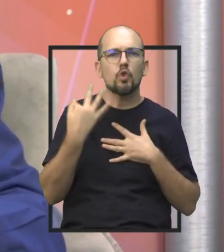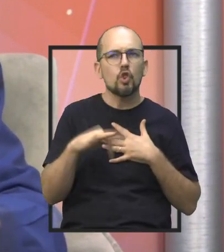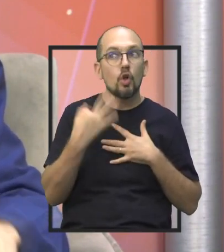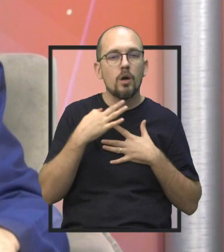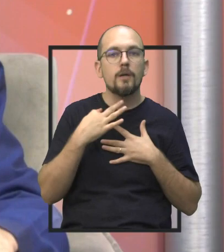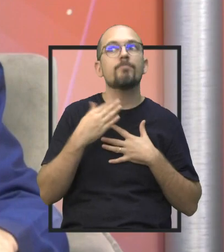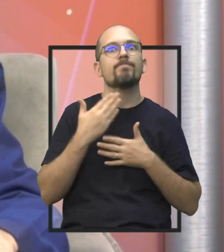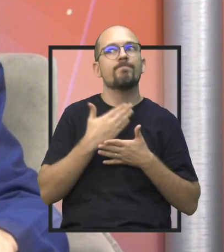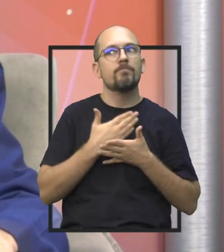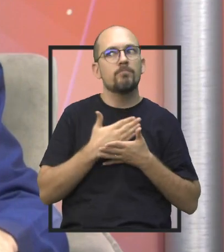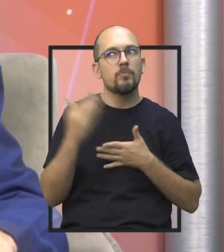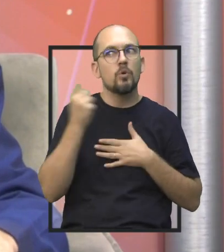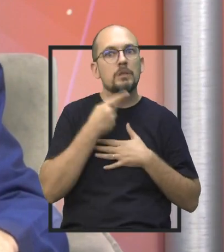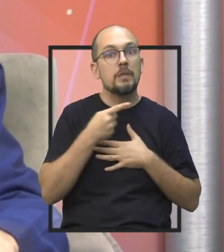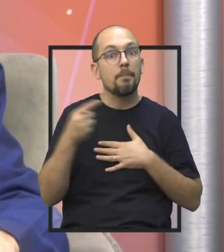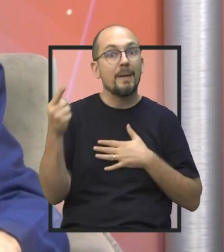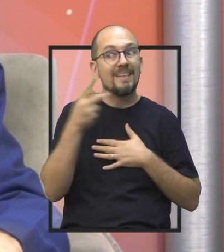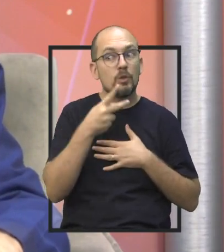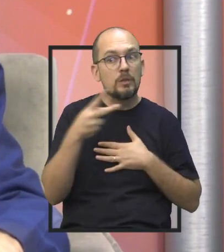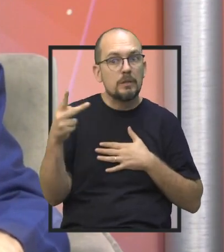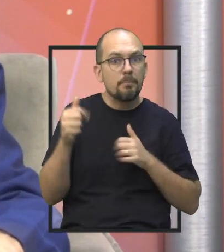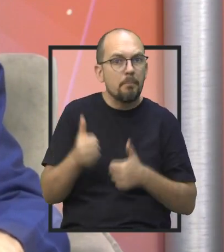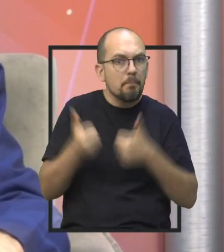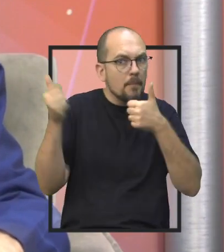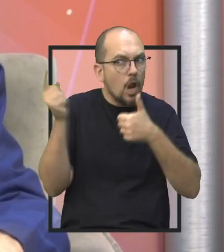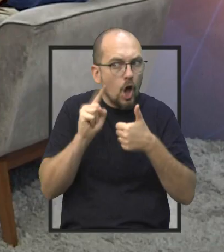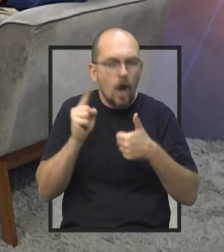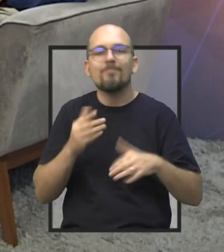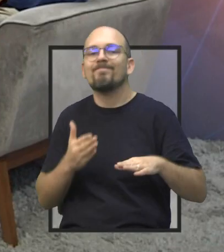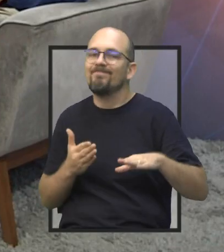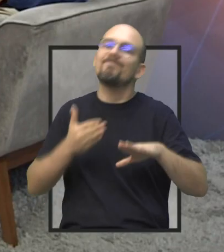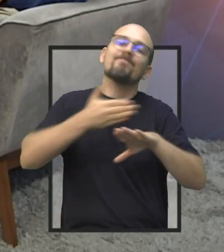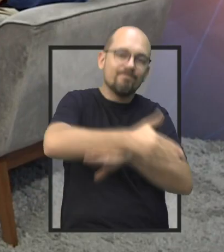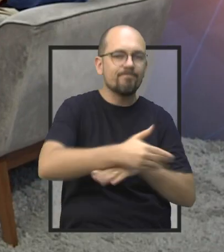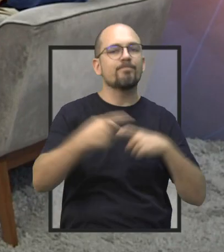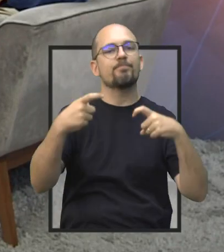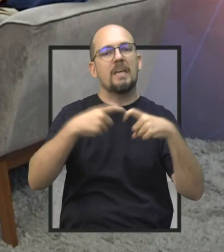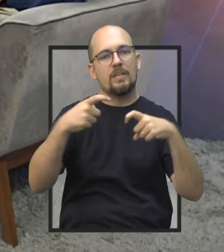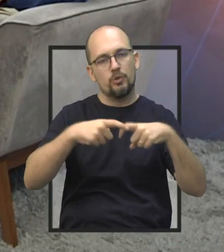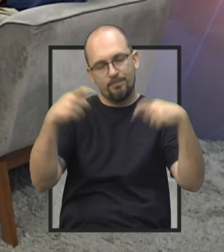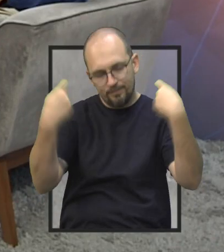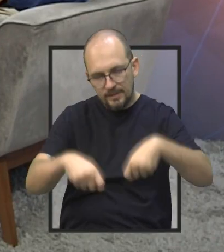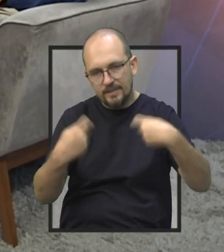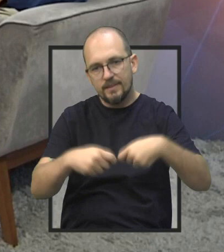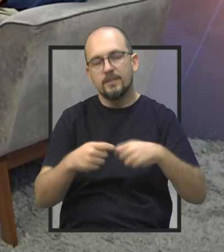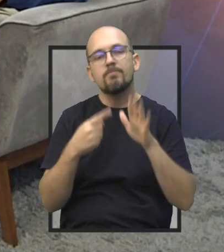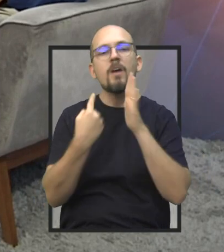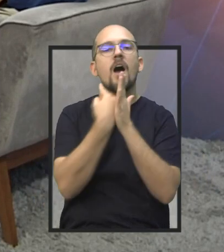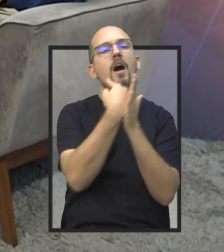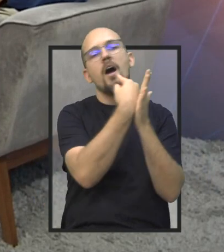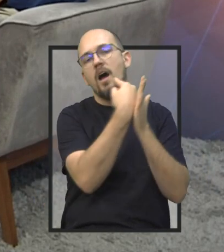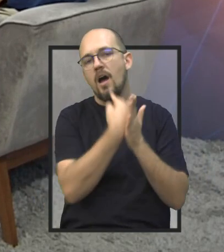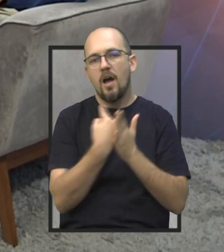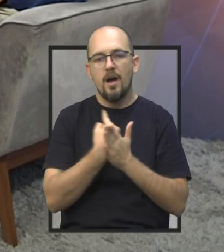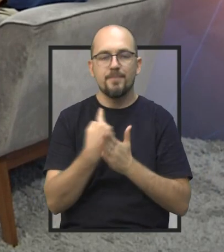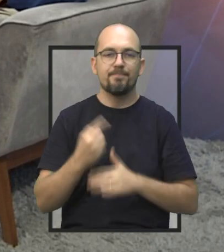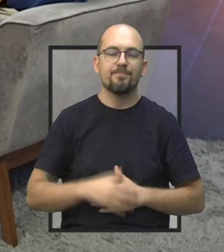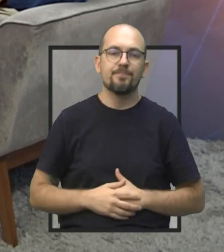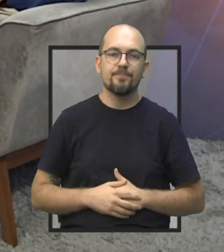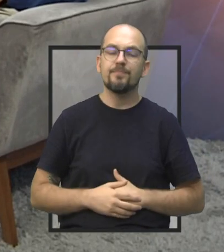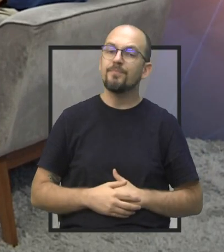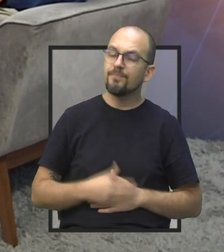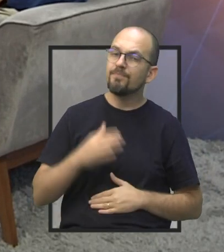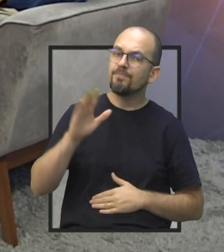houver melhora em 2 semanas, o médico deve ser consultado. Muito bem. E os tratamentos, doutor Otávio? A pessoa, às